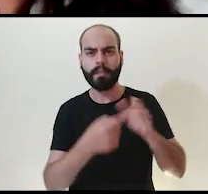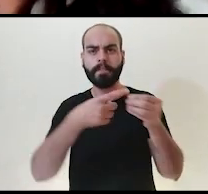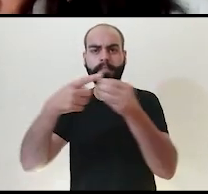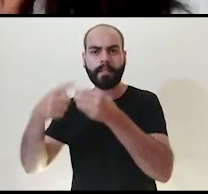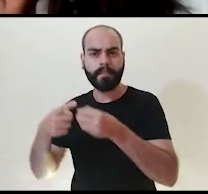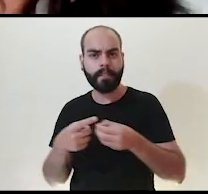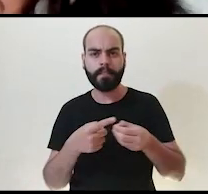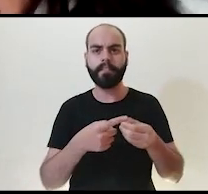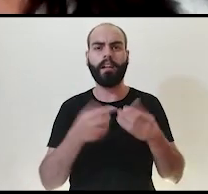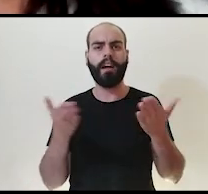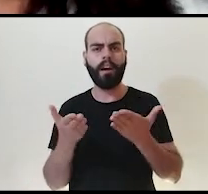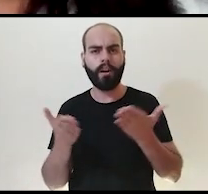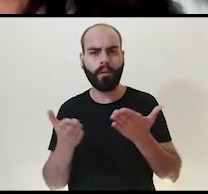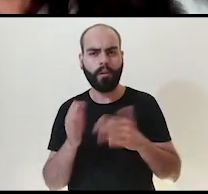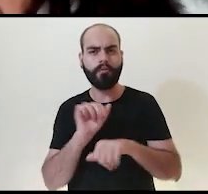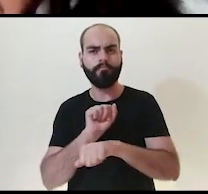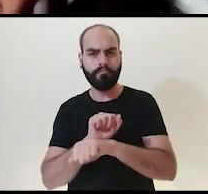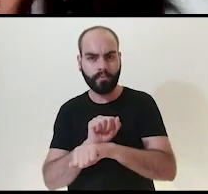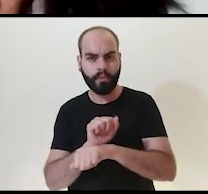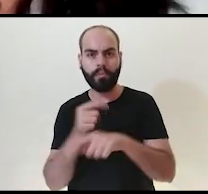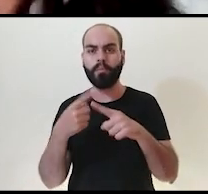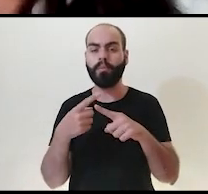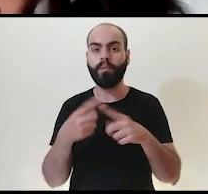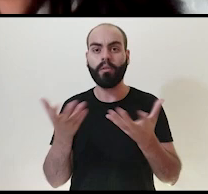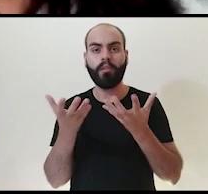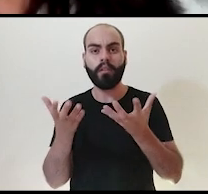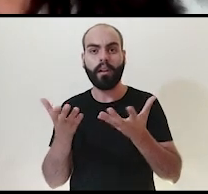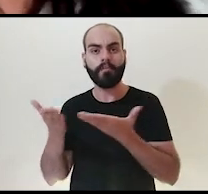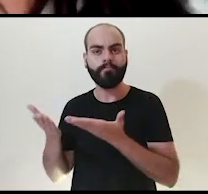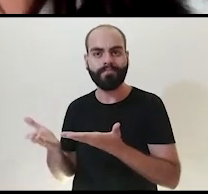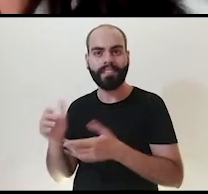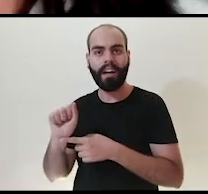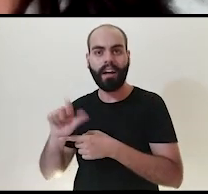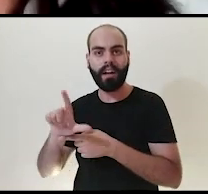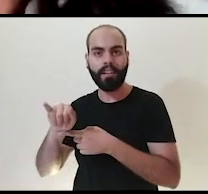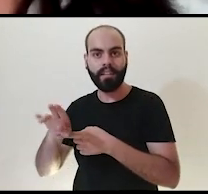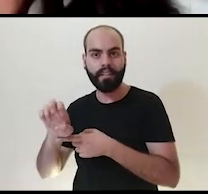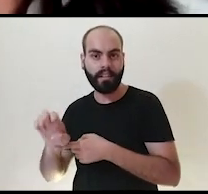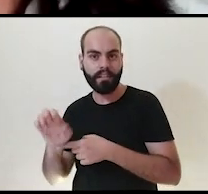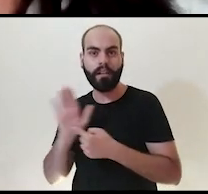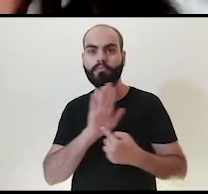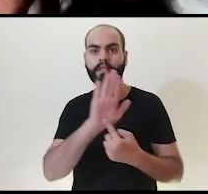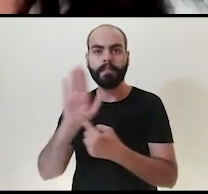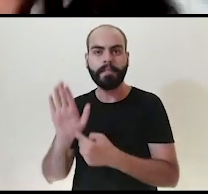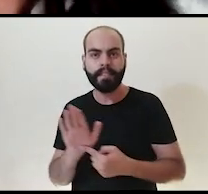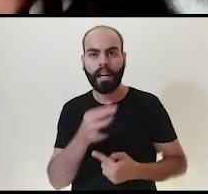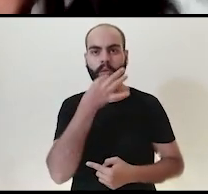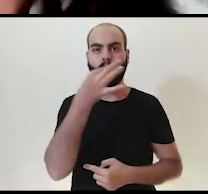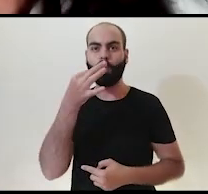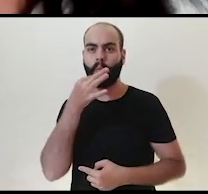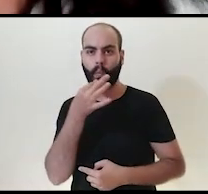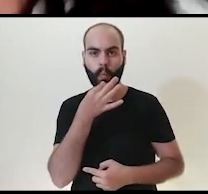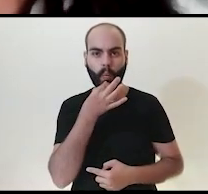mais, porque eu quero deixar esse espaço aqui para a Aline, que vai trazer as dicas para a gente, tá? E quem tiver qualquer dúvida, pode deixar